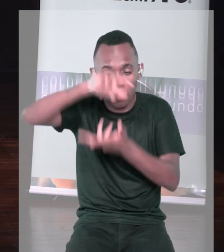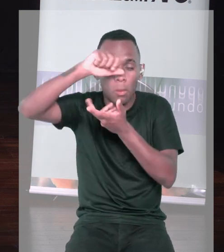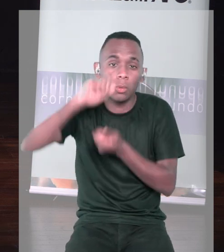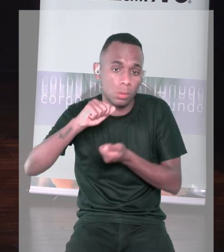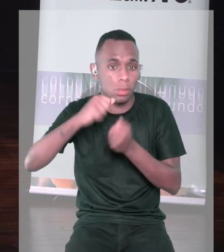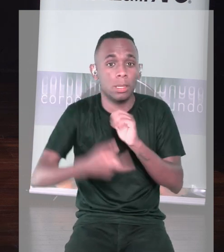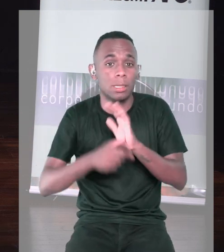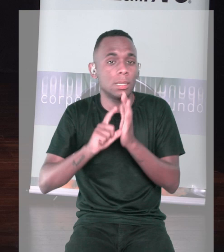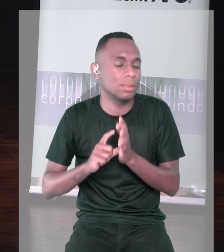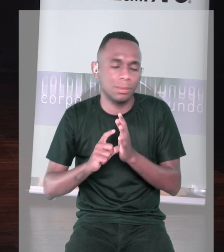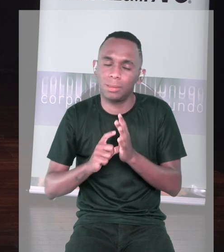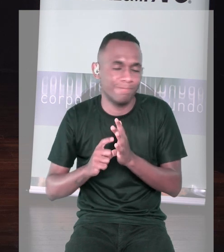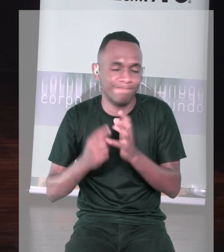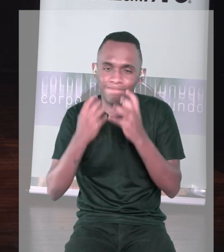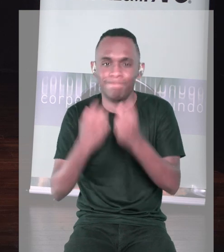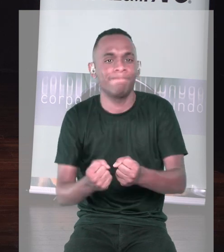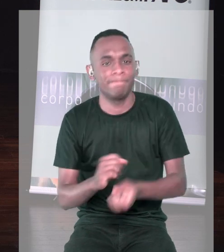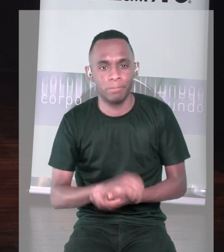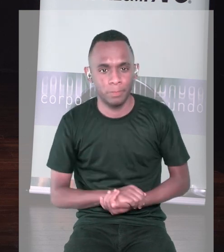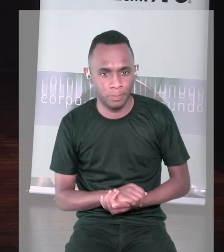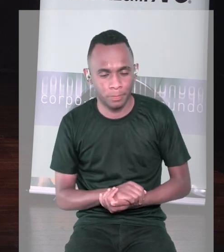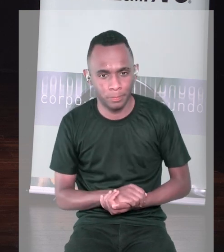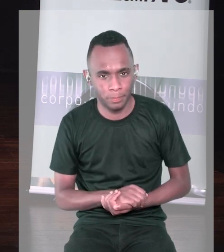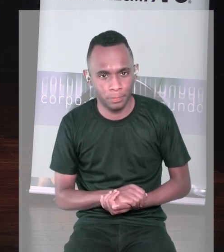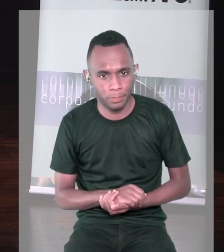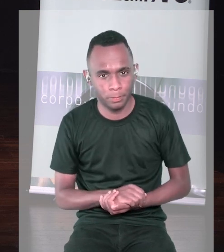que originalmente nos tinha sido negado.